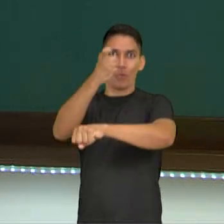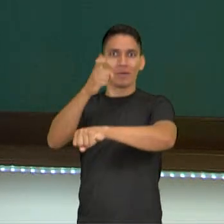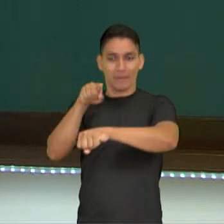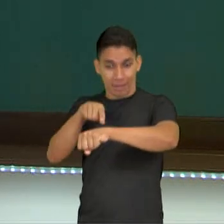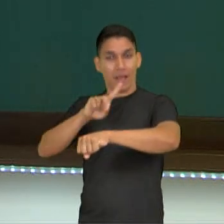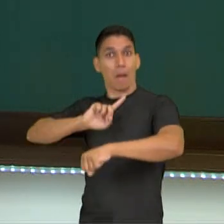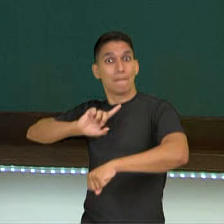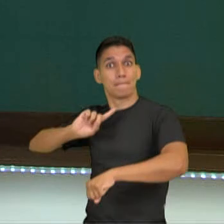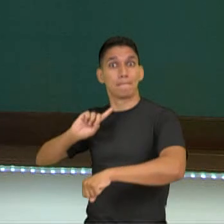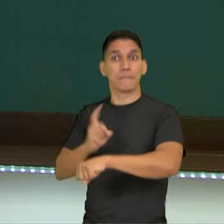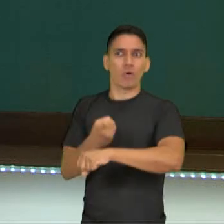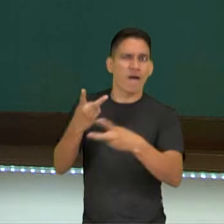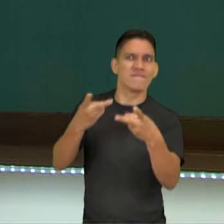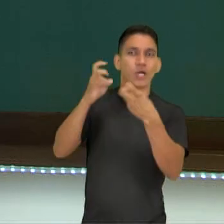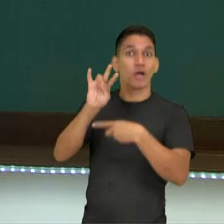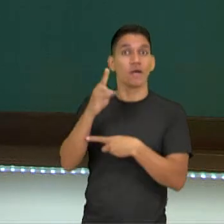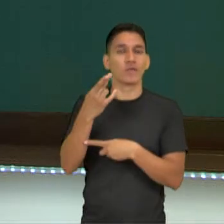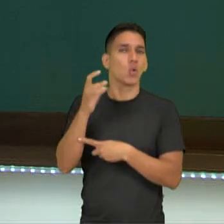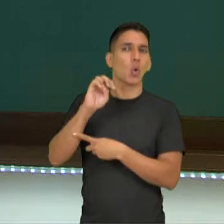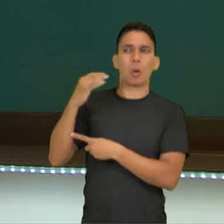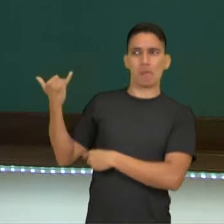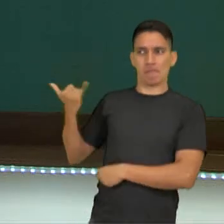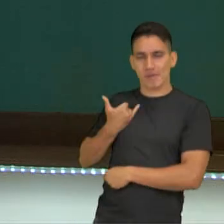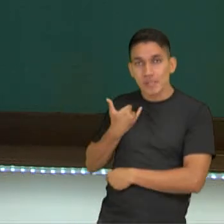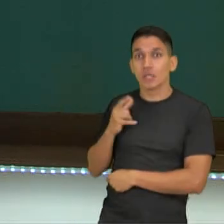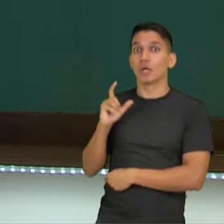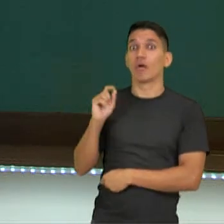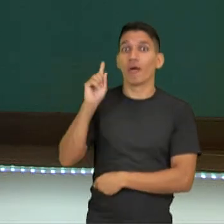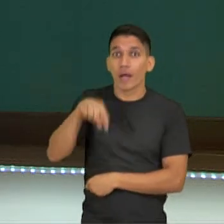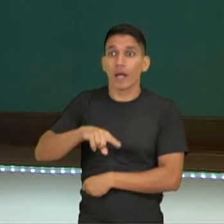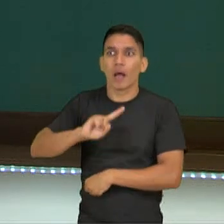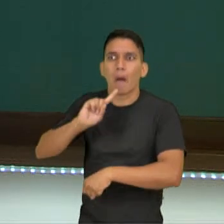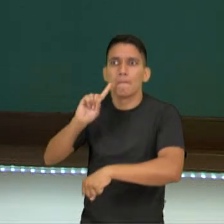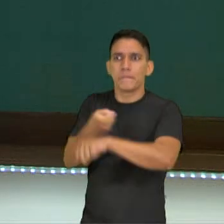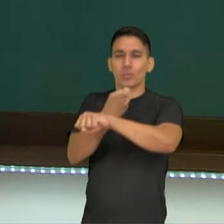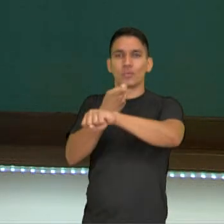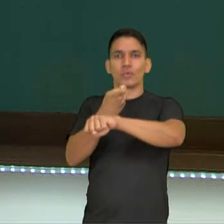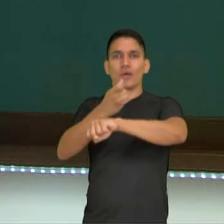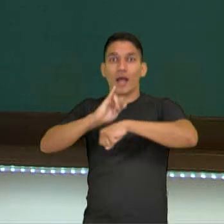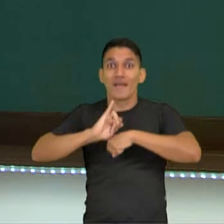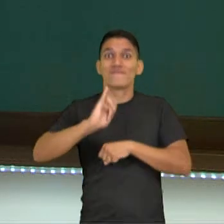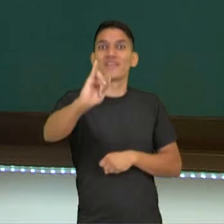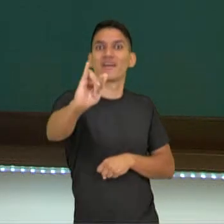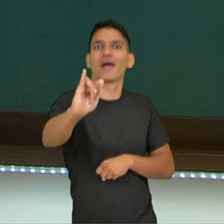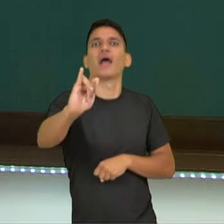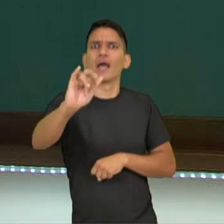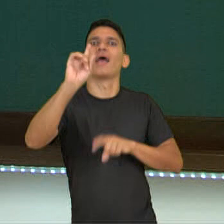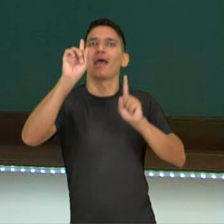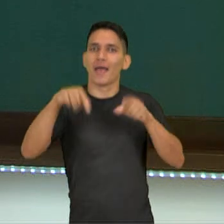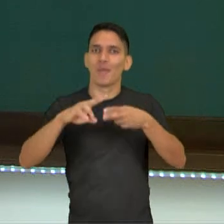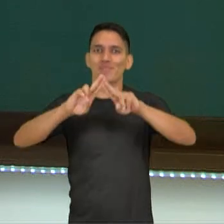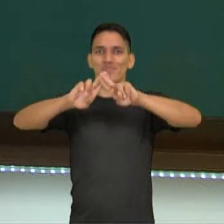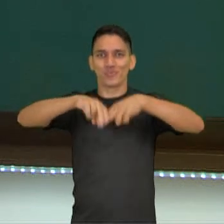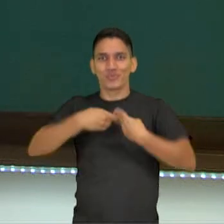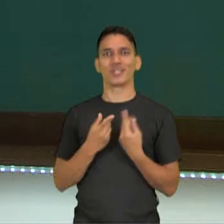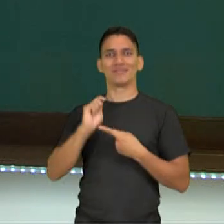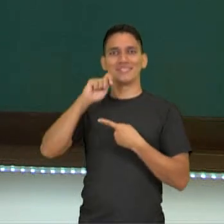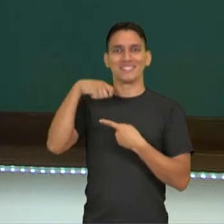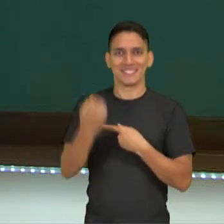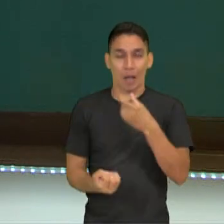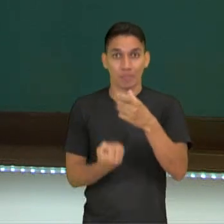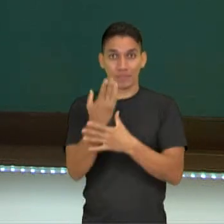ele vivenciou, viu ou que alguém contou para ele num texto fictício. Então esse texto fictício, a partir